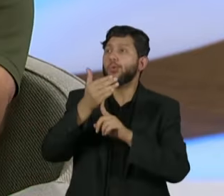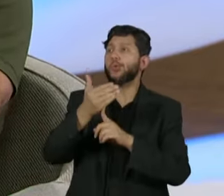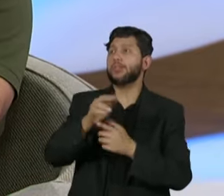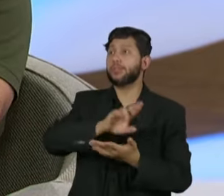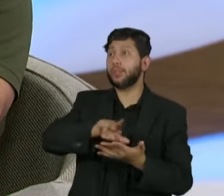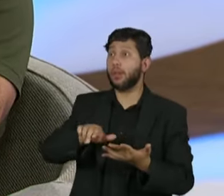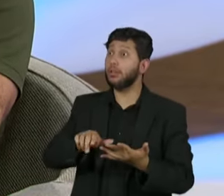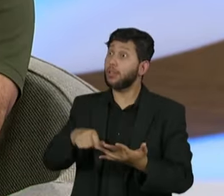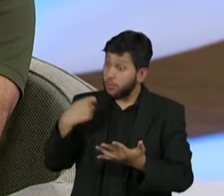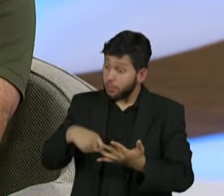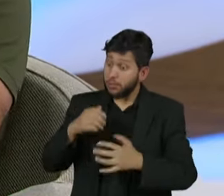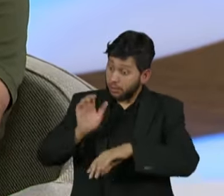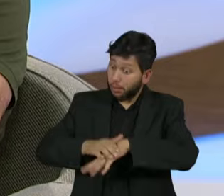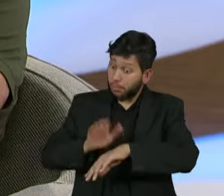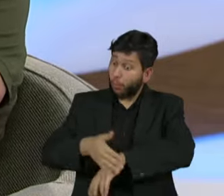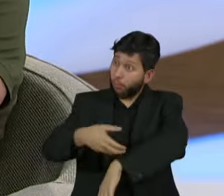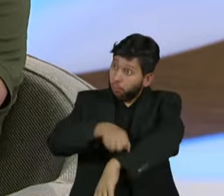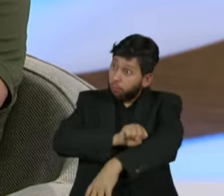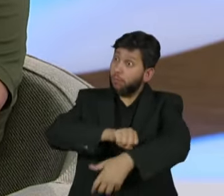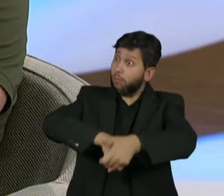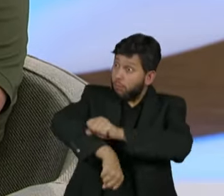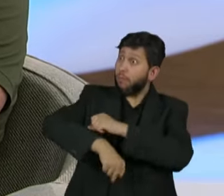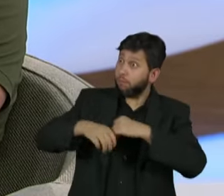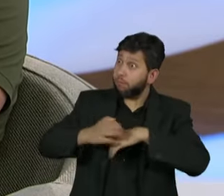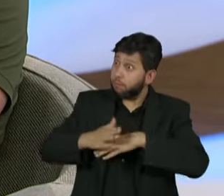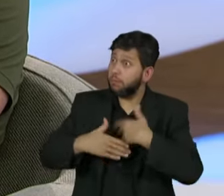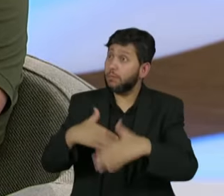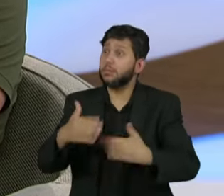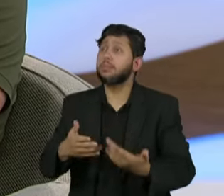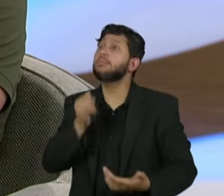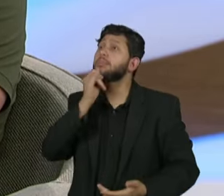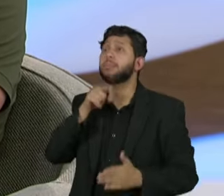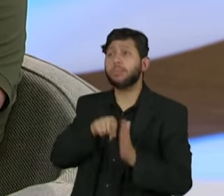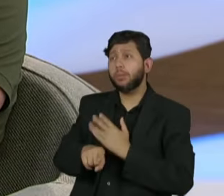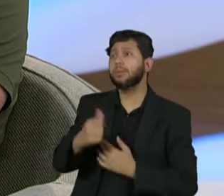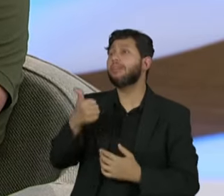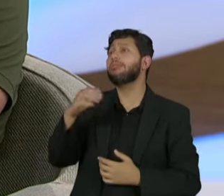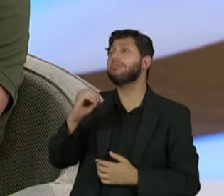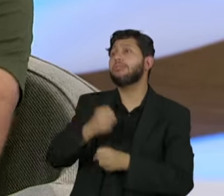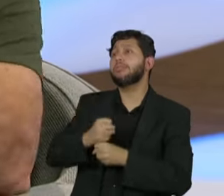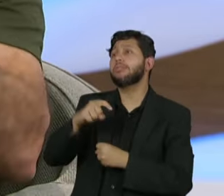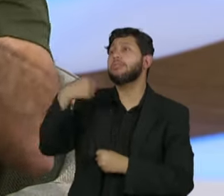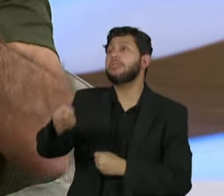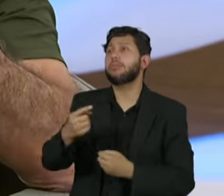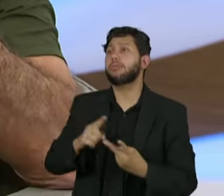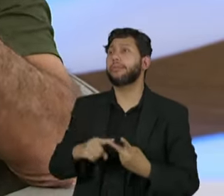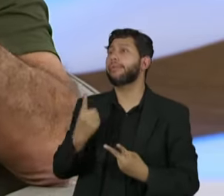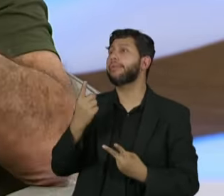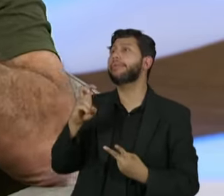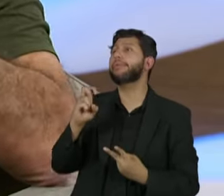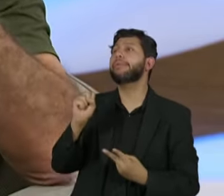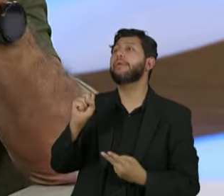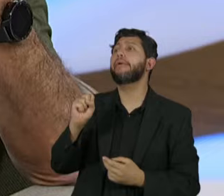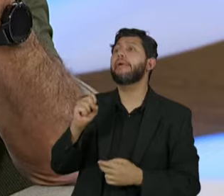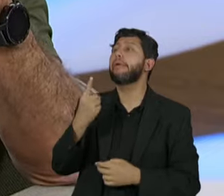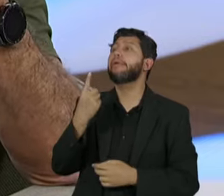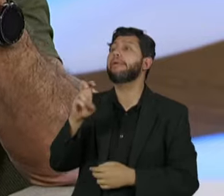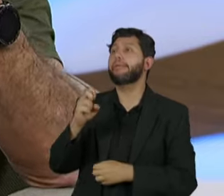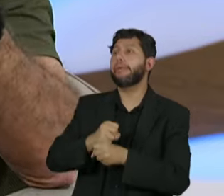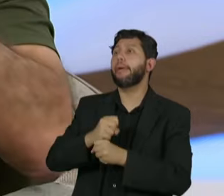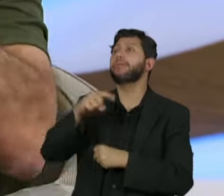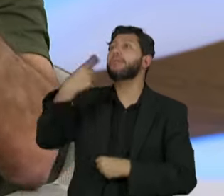se prepara para fazer também e a gente viu olhar o seguinte o que que tem daqui a 10 anos o que que tem daqui a 15 anos por exemplo existe uma